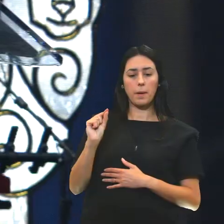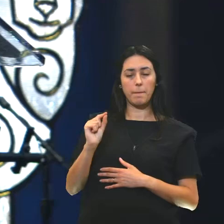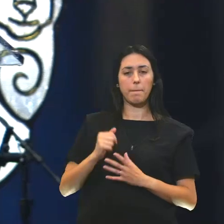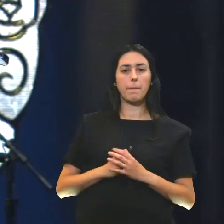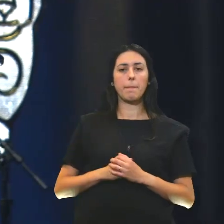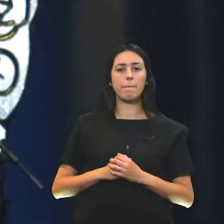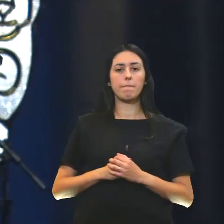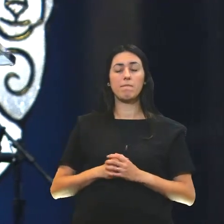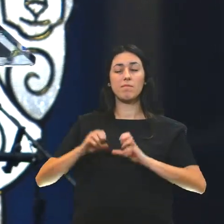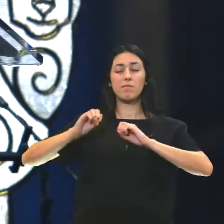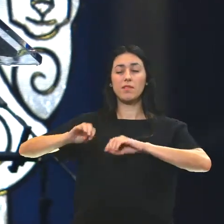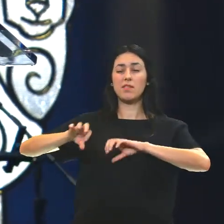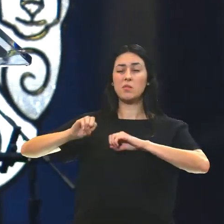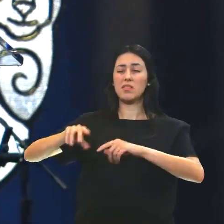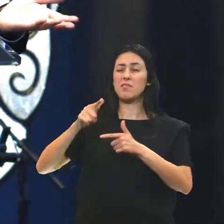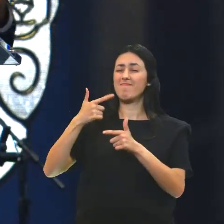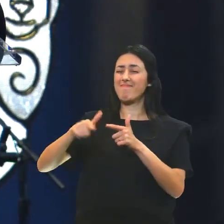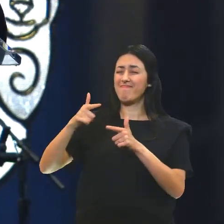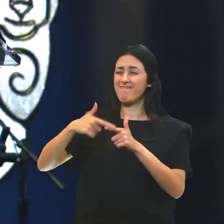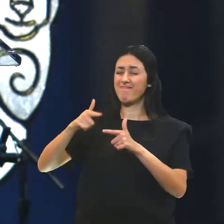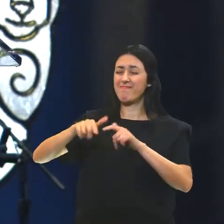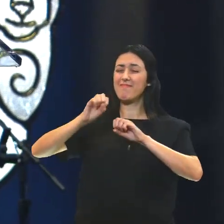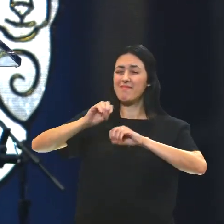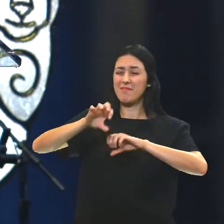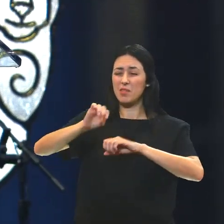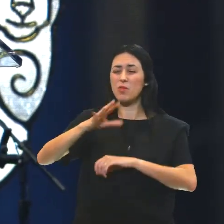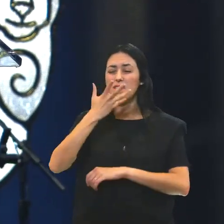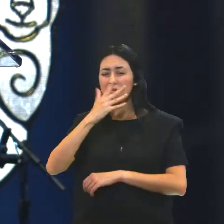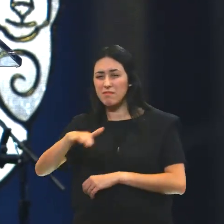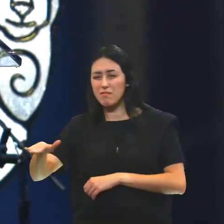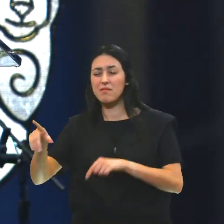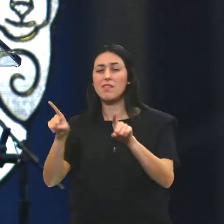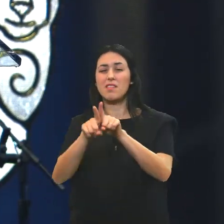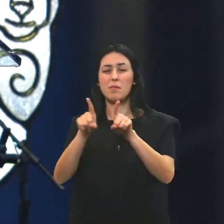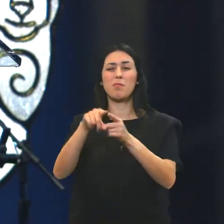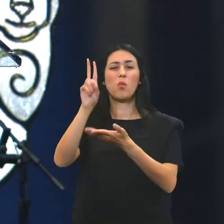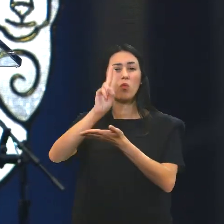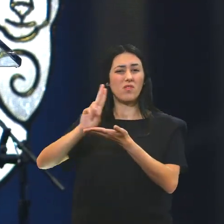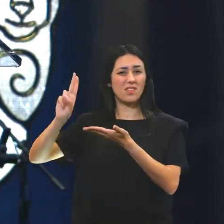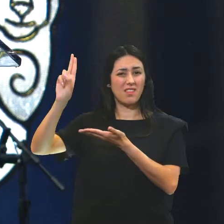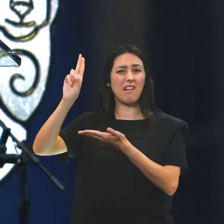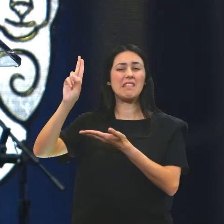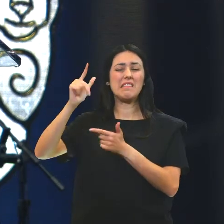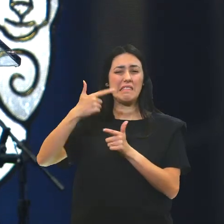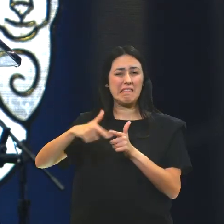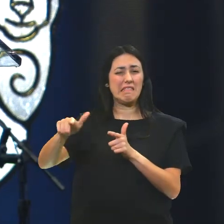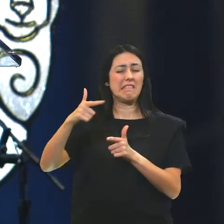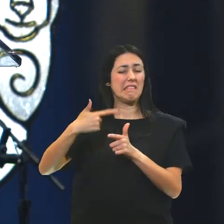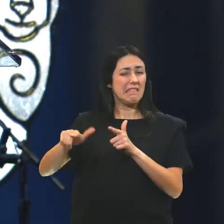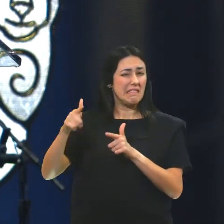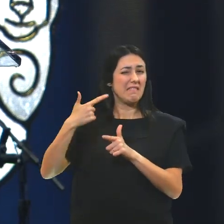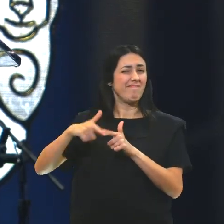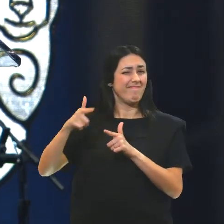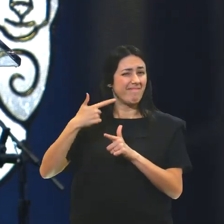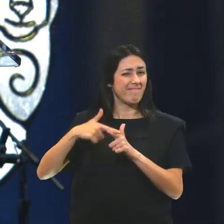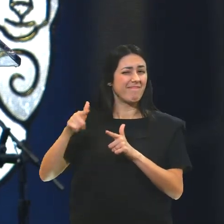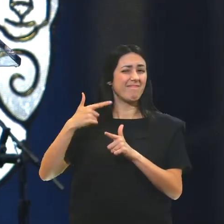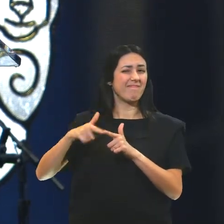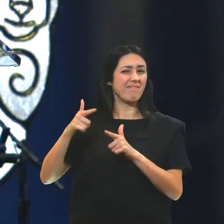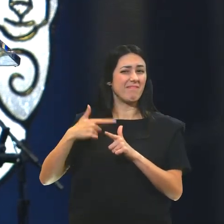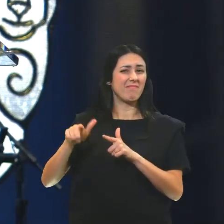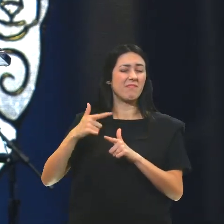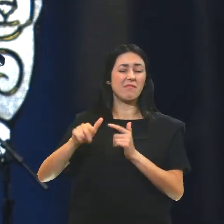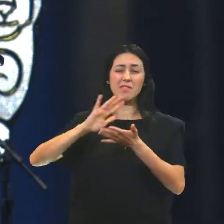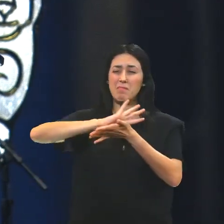Os problemas na educação, tanto na educação infantil quanto nas nossas universidades. A gente vai ver o quanto isso